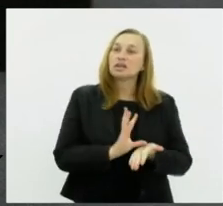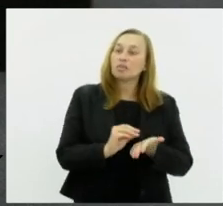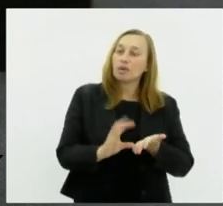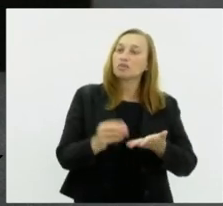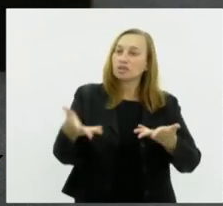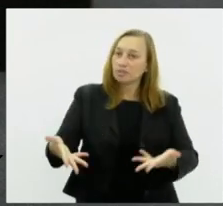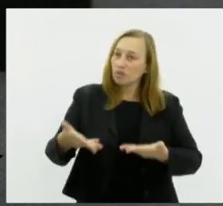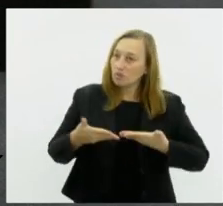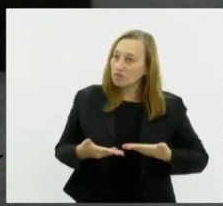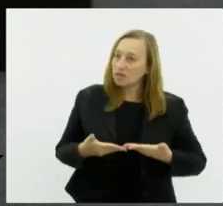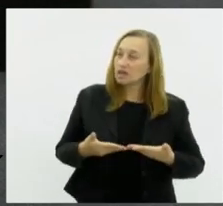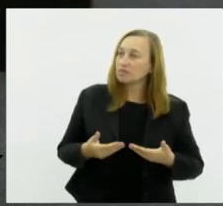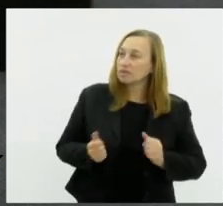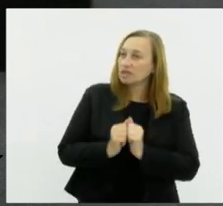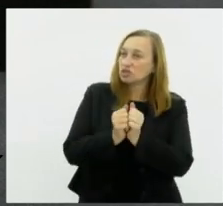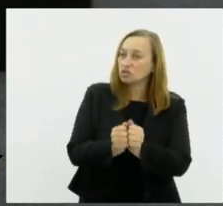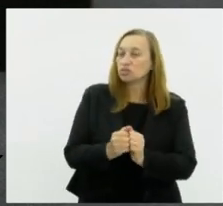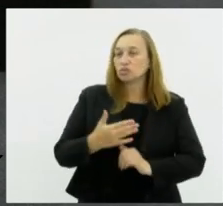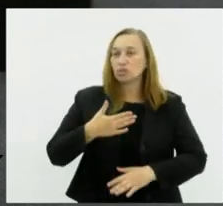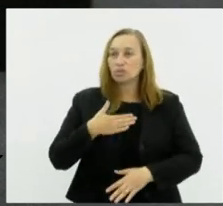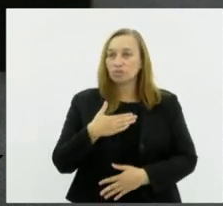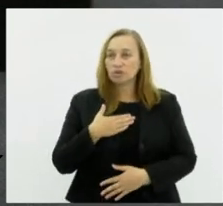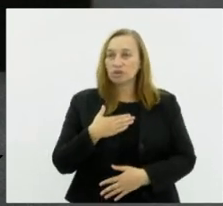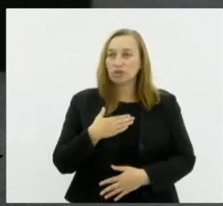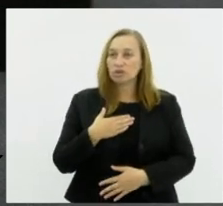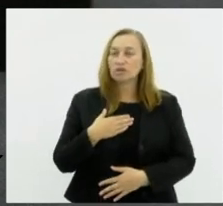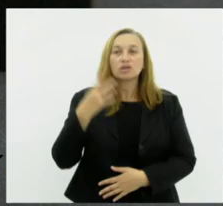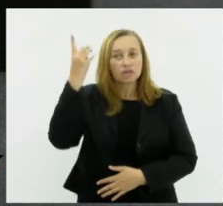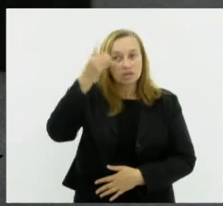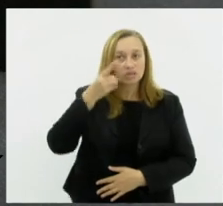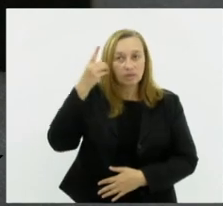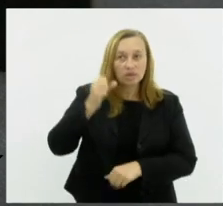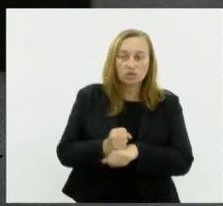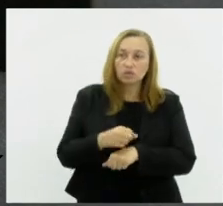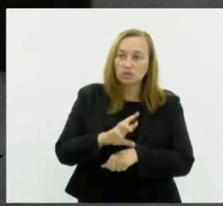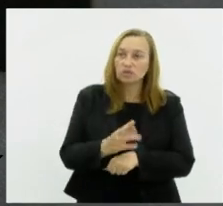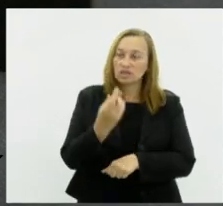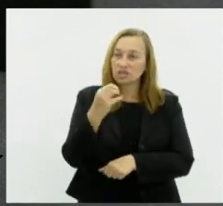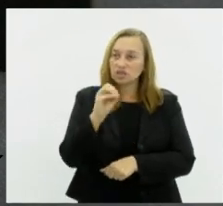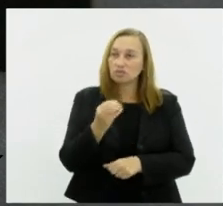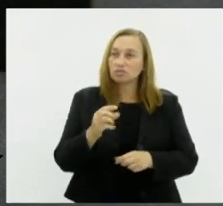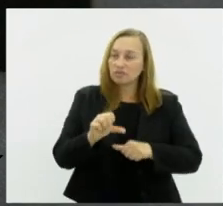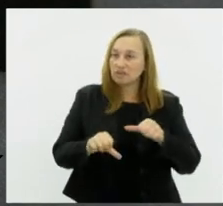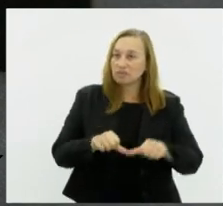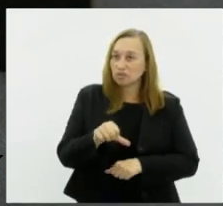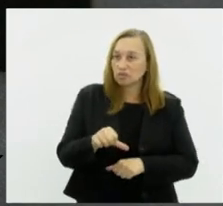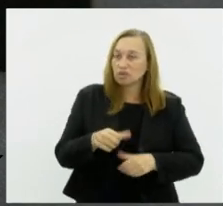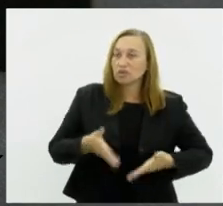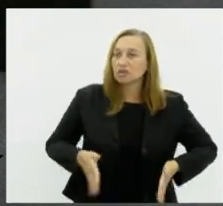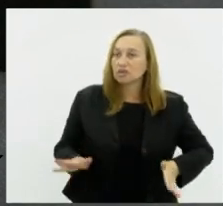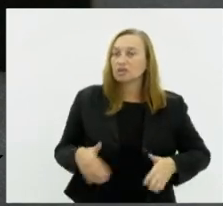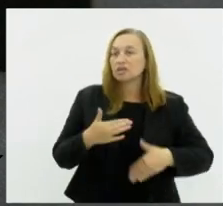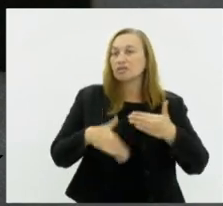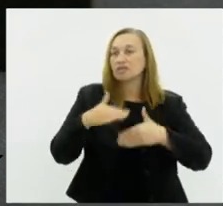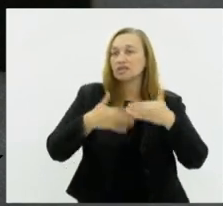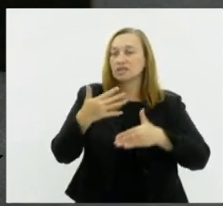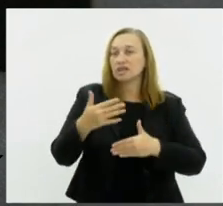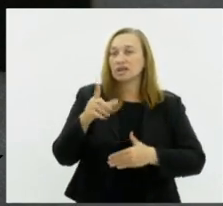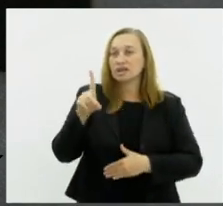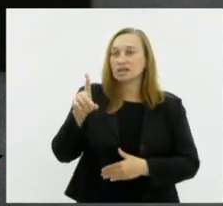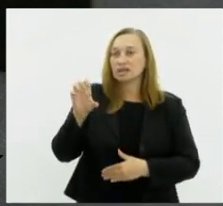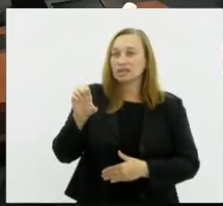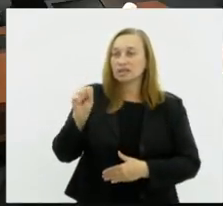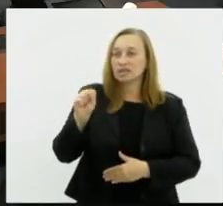convidado para ser coautor junto comigo, junto com o deputado doutor Serginho, para a gente fazer essa mudança e avançar na descarbonização do Estado do Rio de